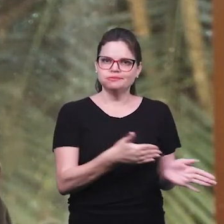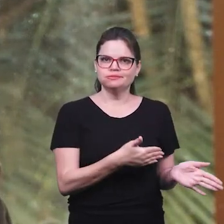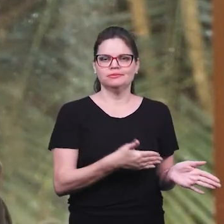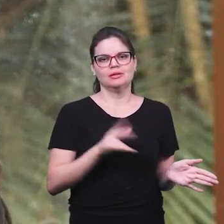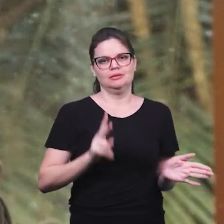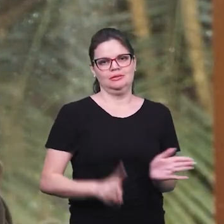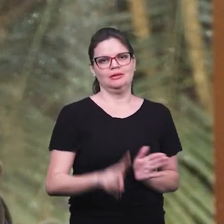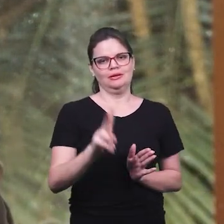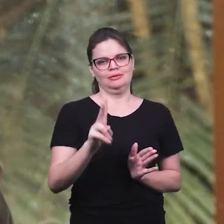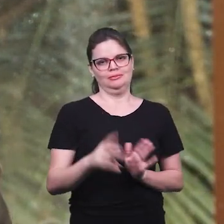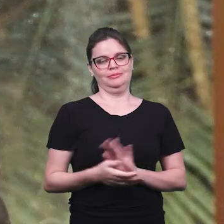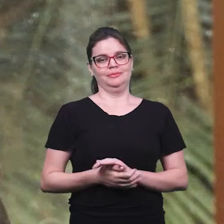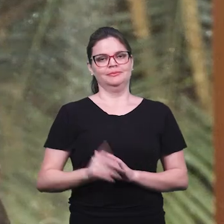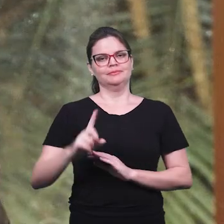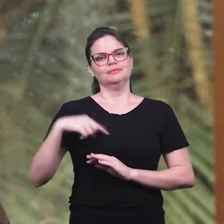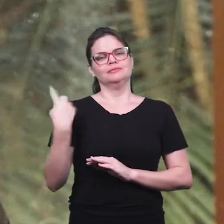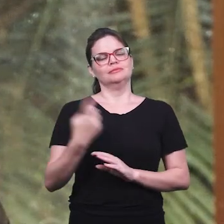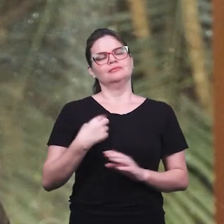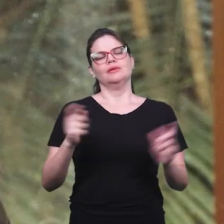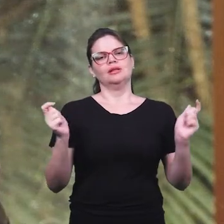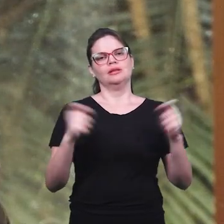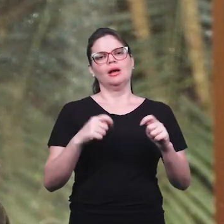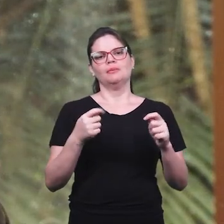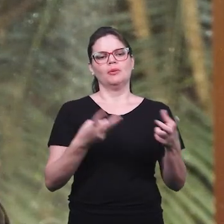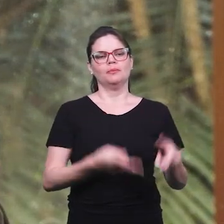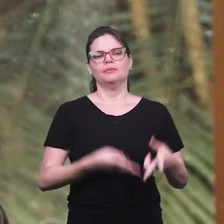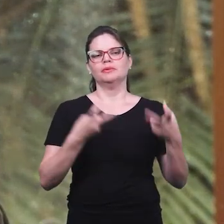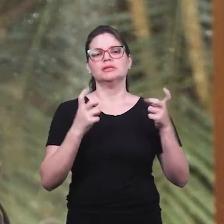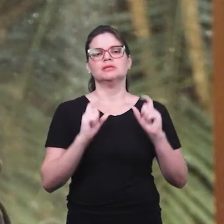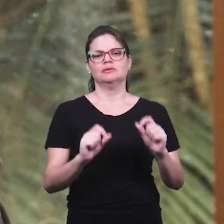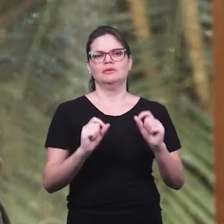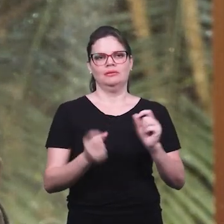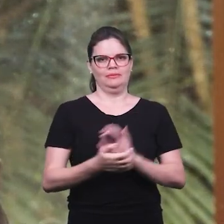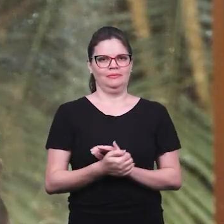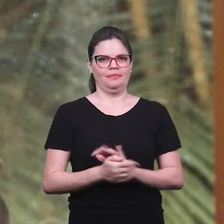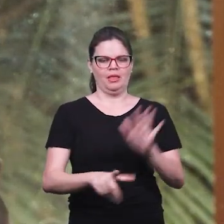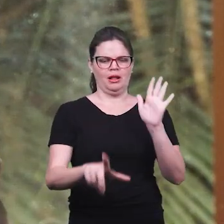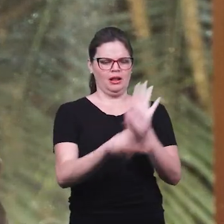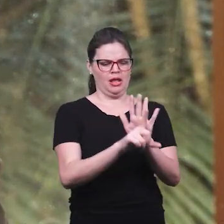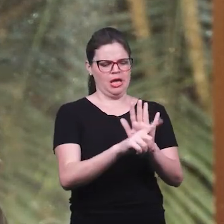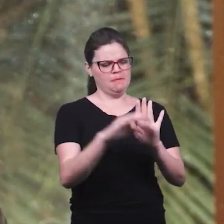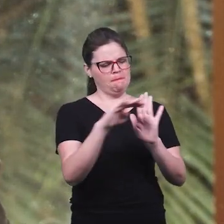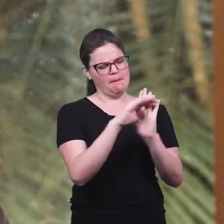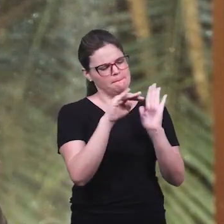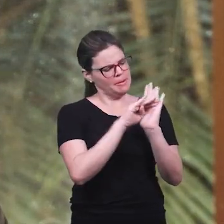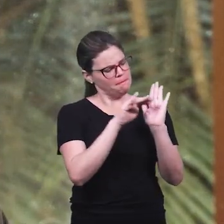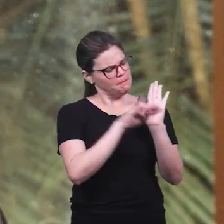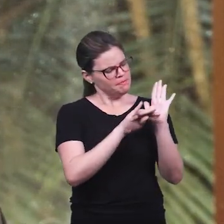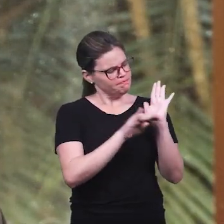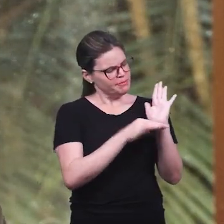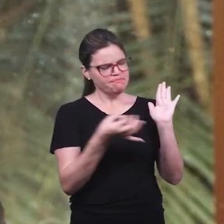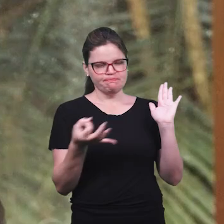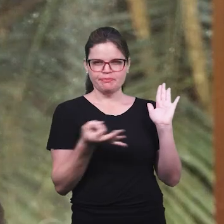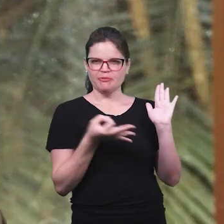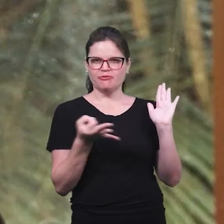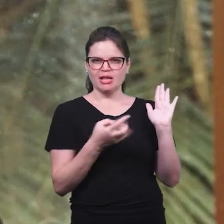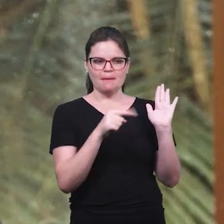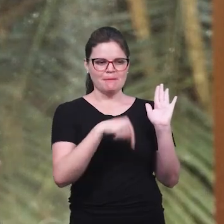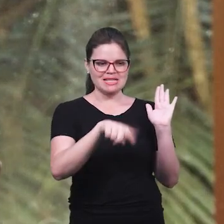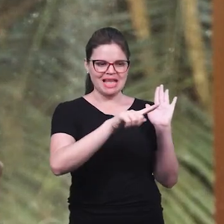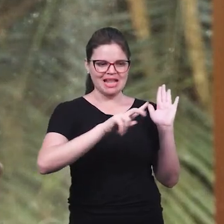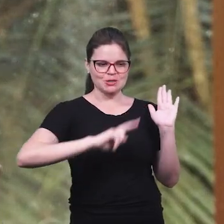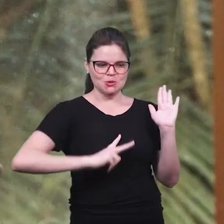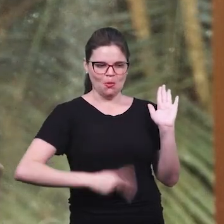Digamos que as leis e os mandamentos eram perfeitos, mas eram superior à